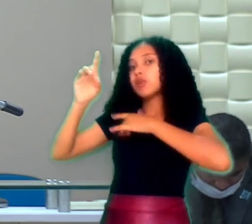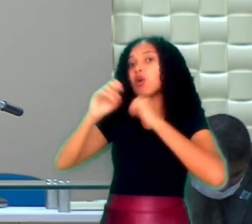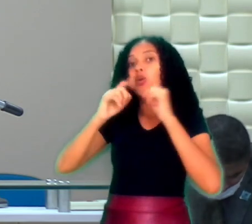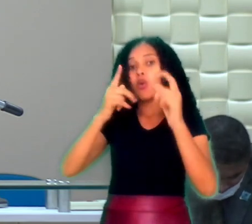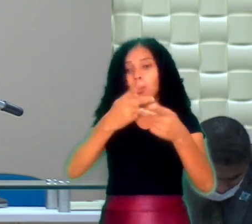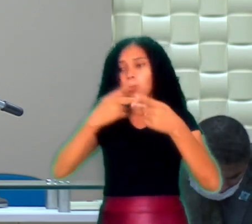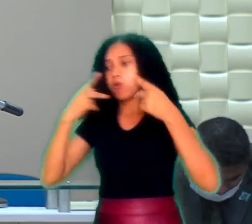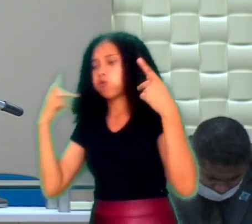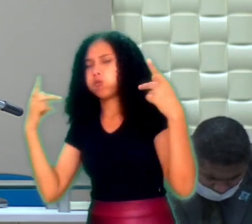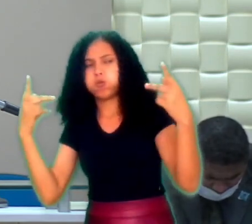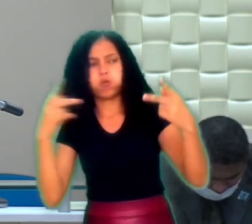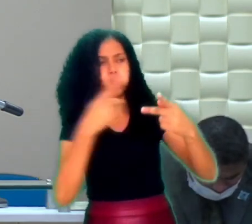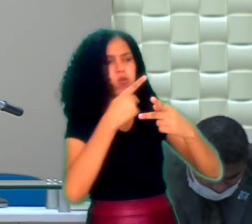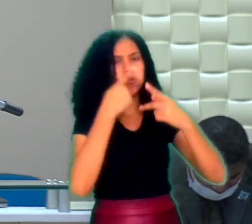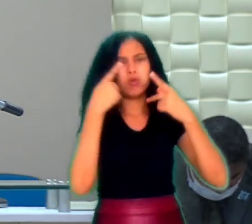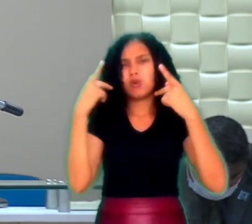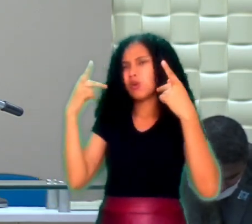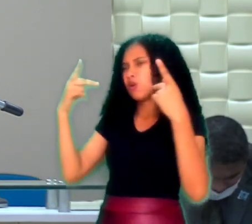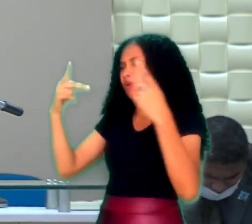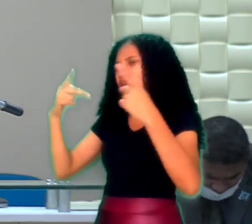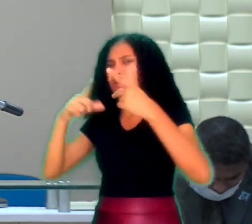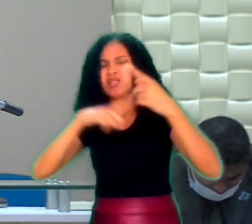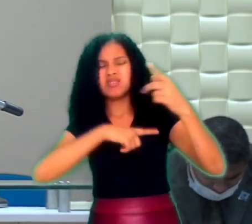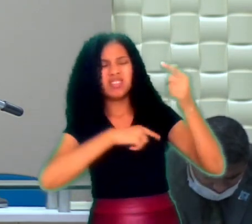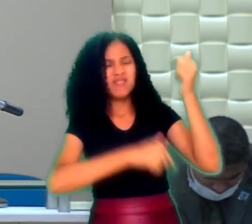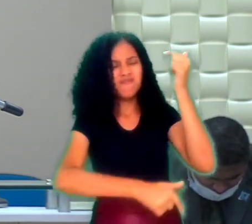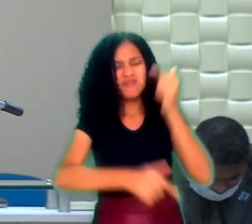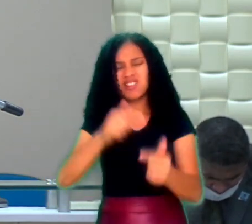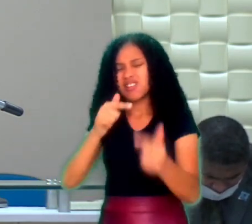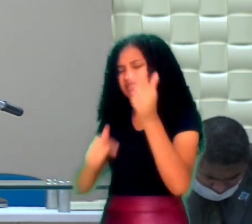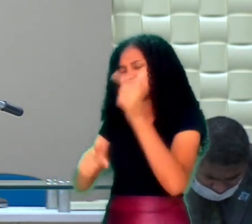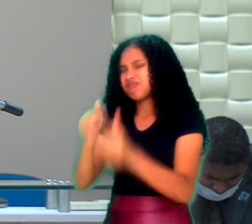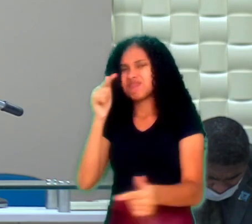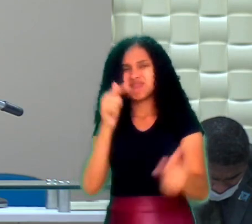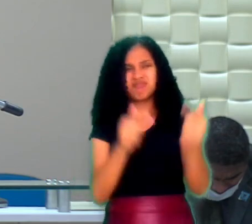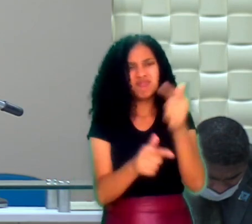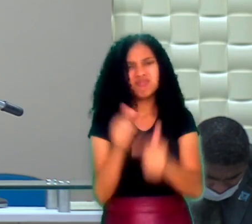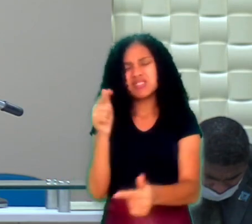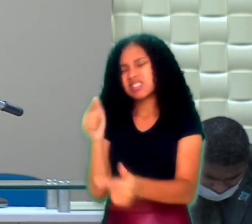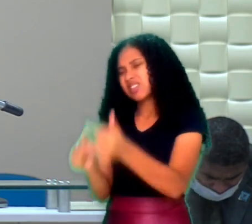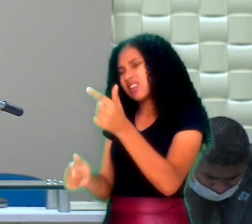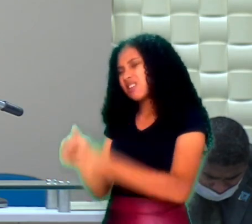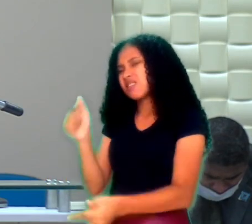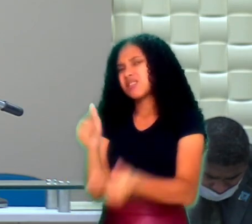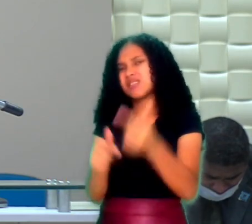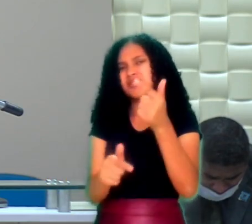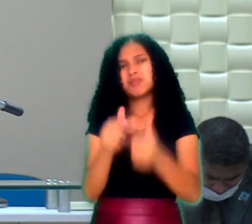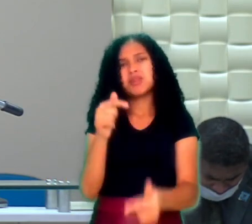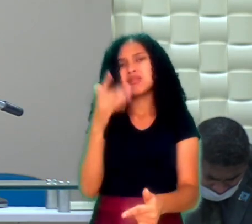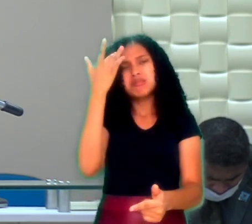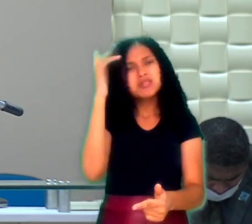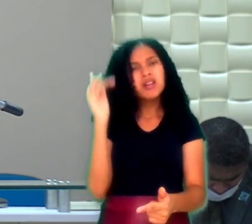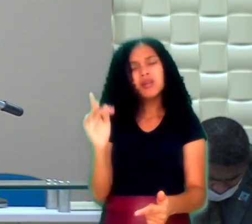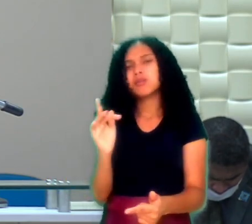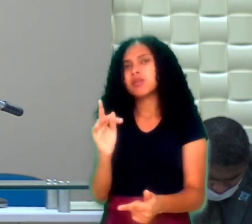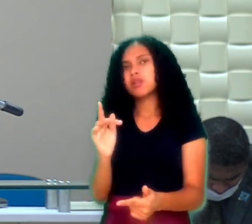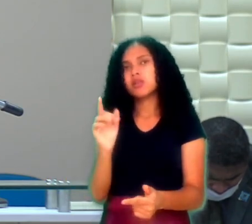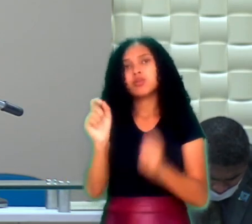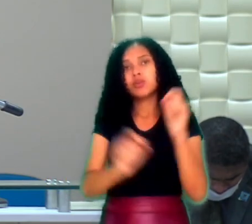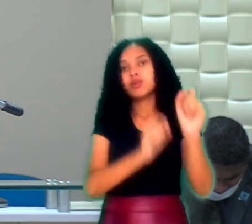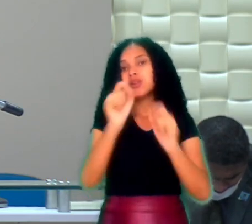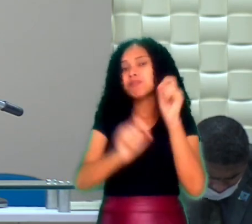este bilhete é Jesus Cristo. Louvado seja o seu santo nome. Então não